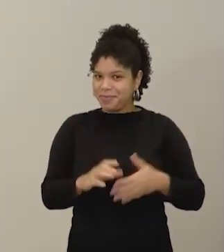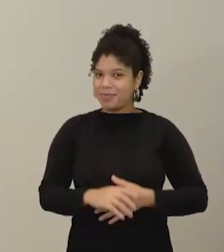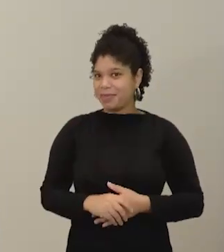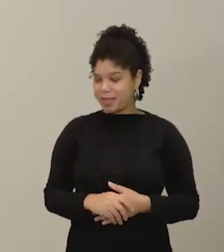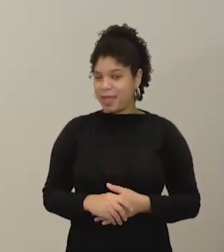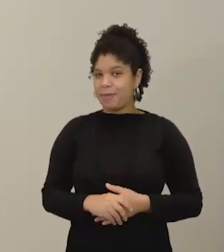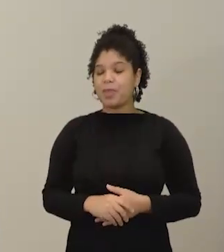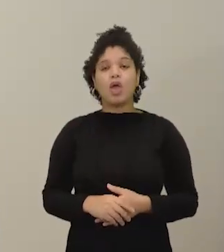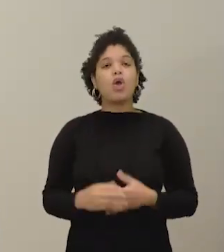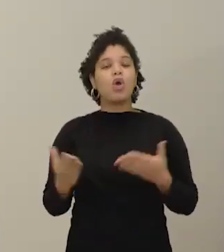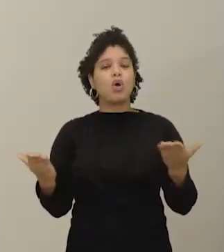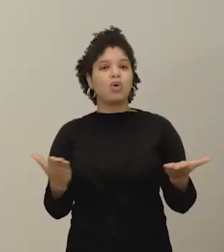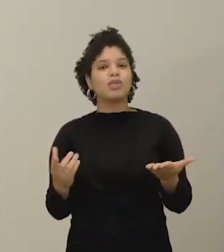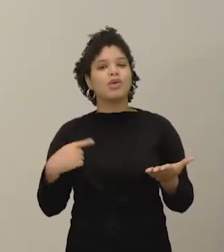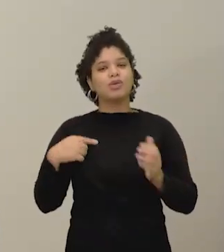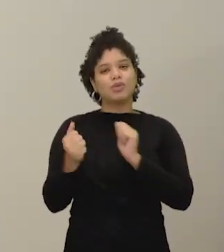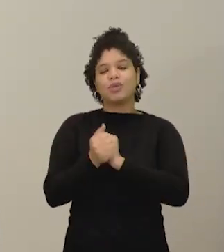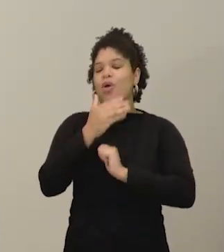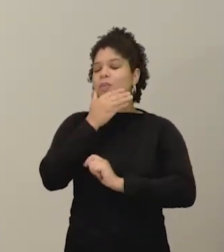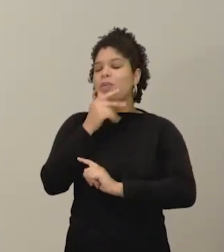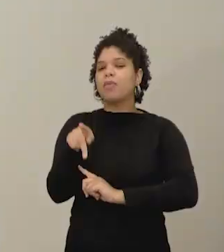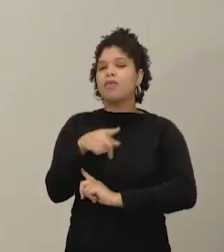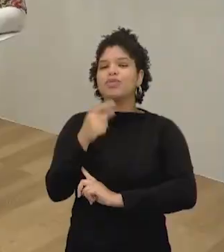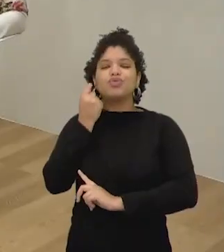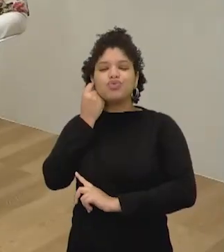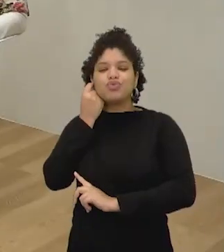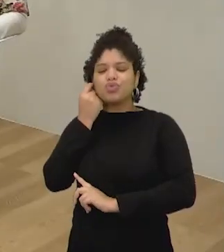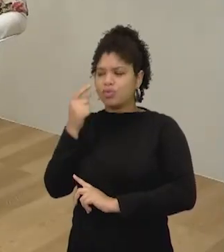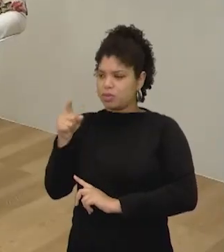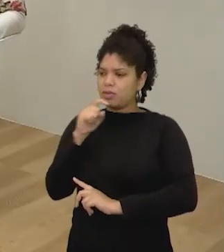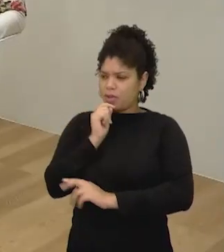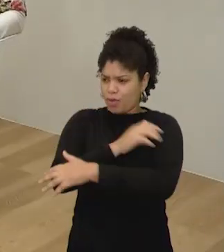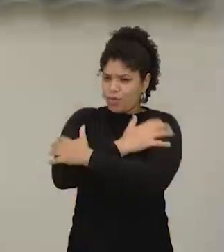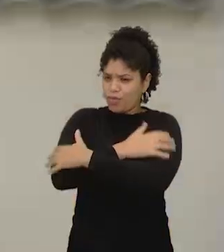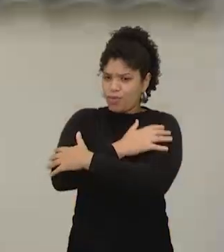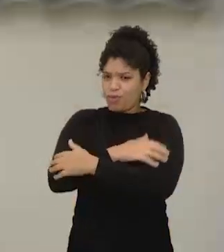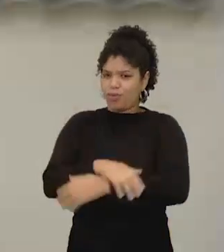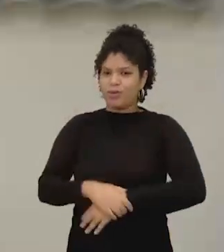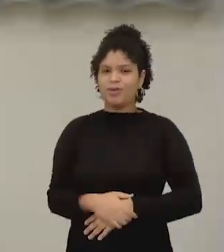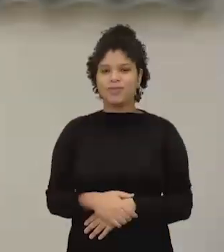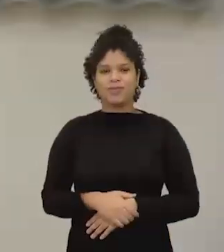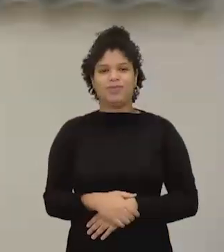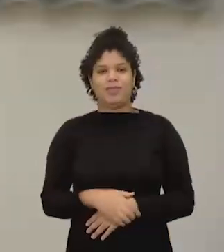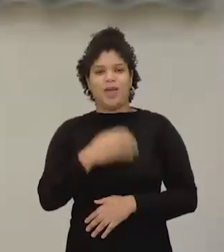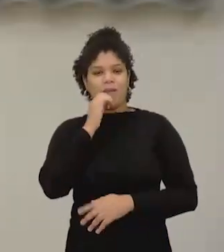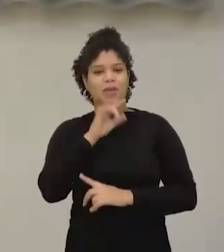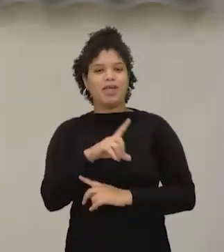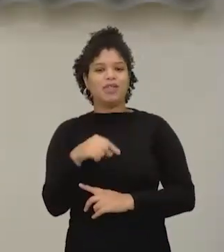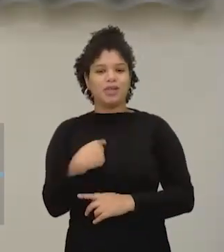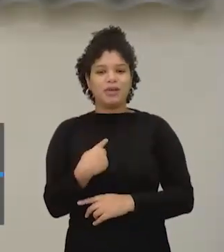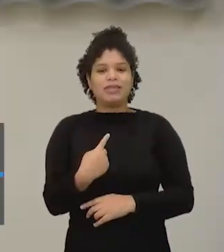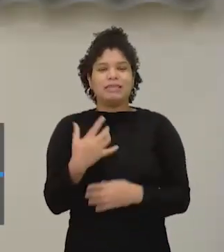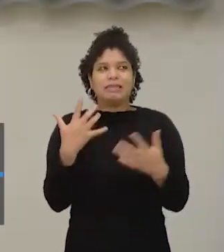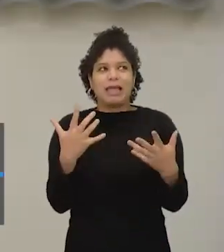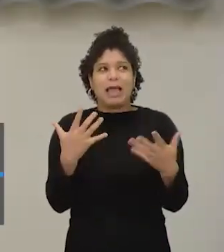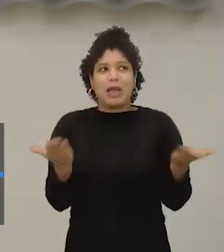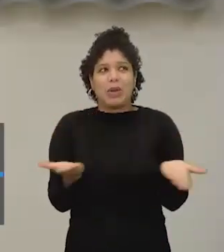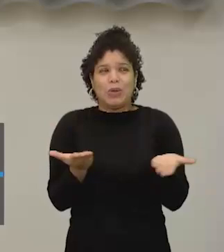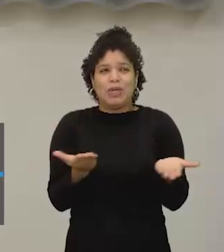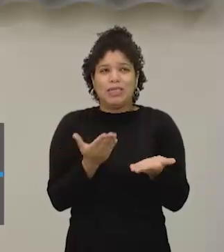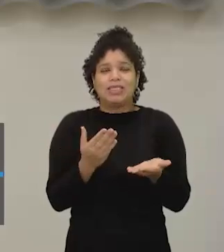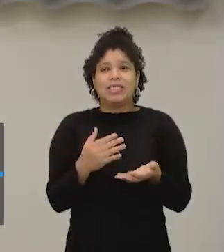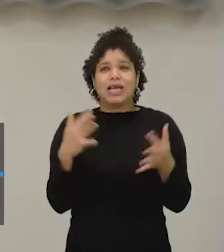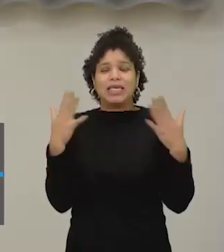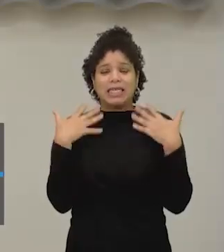sozinha, estou com o professor Anderson Félix. Boa tarde, muito frio aí, pro? Boa tarde, estamos tentando nos aquecer nesse momento